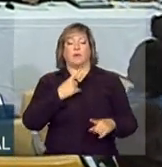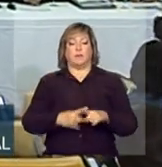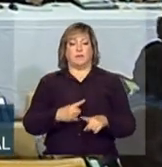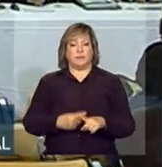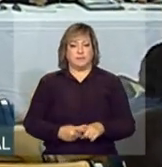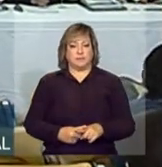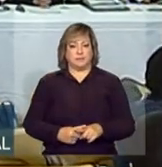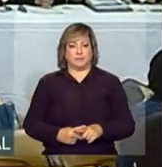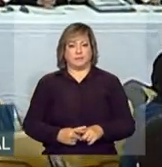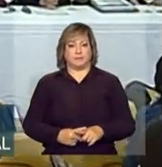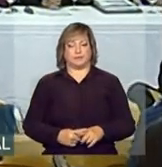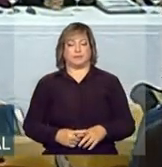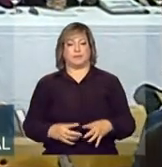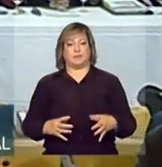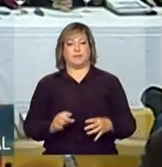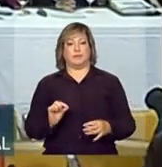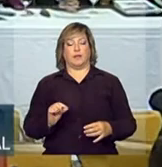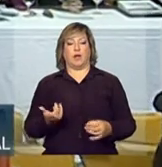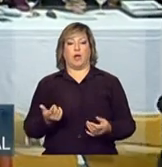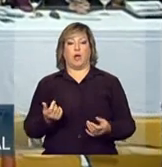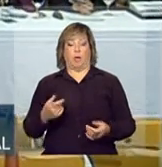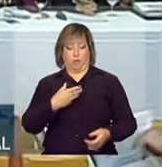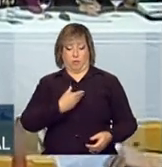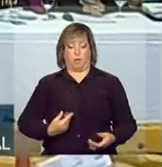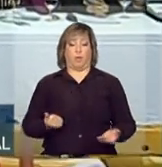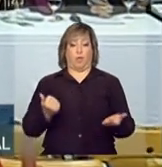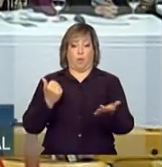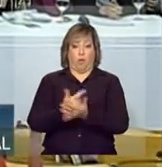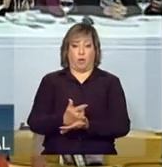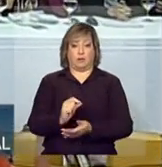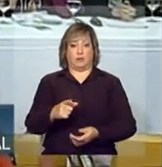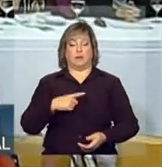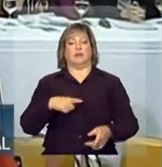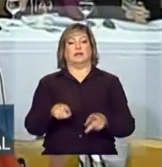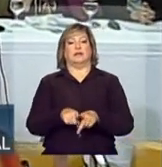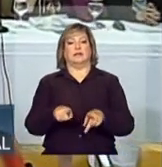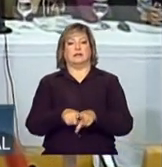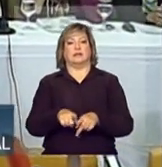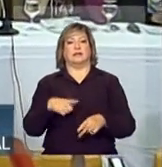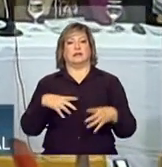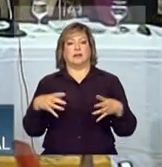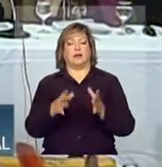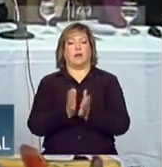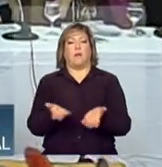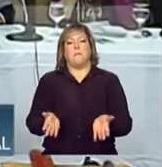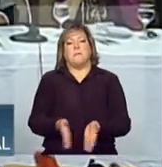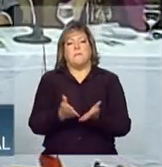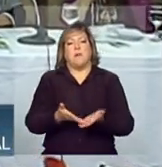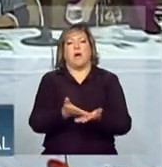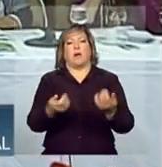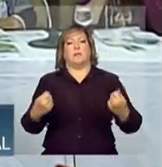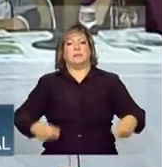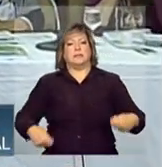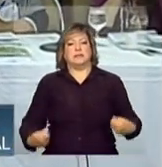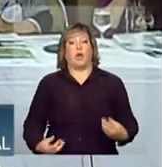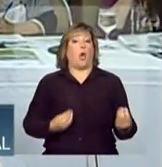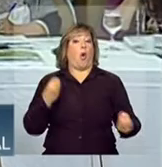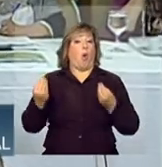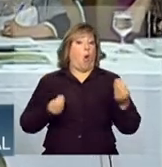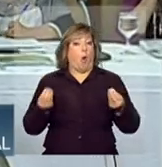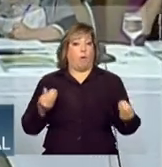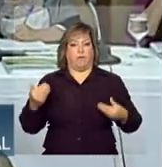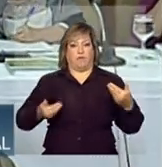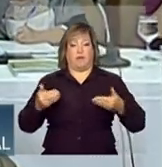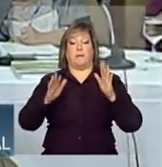lados, né? O lado da compra pública e o lado de destinar para a população que é pobre e que precisa, e como tem avançado. Mas eu